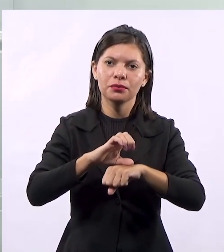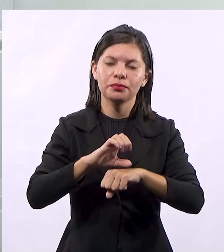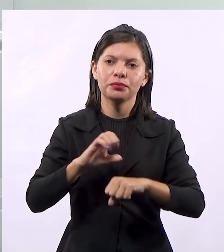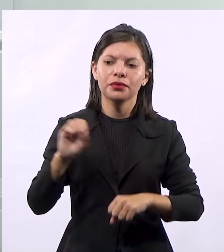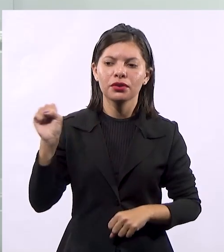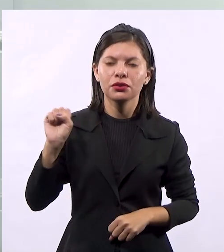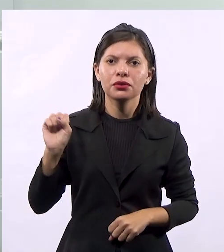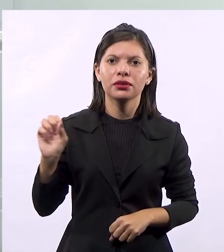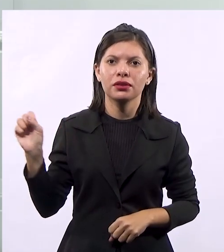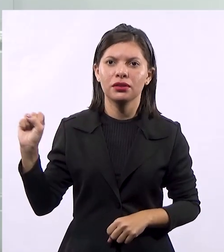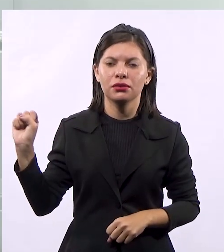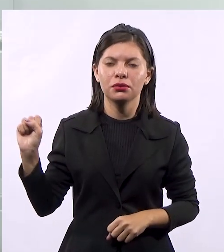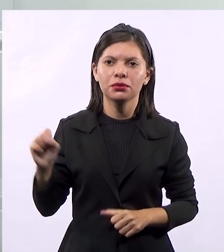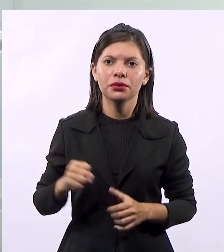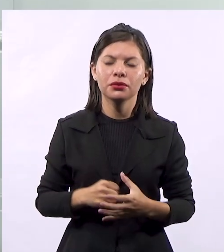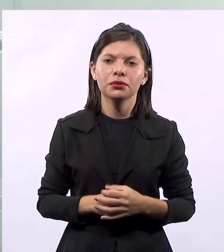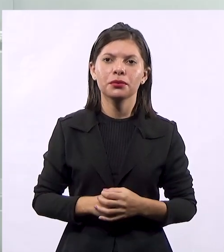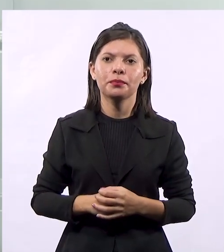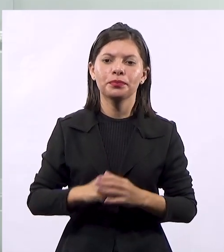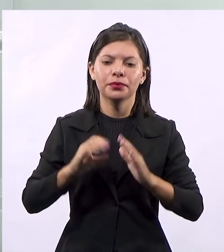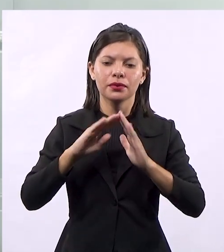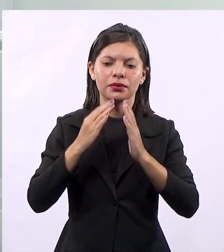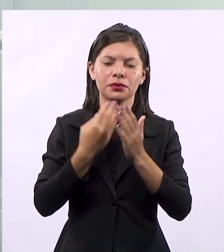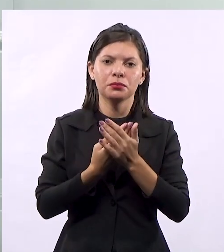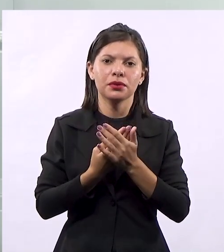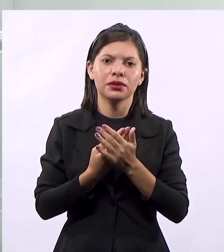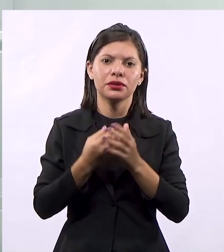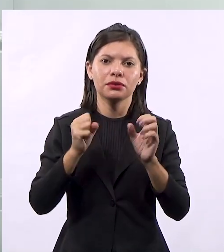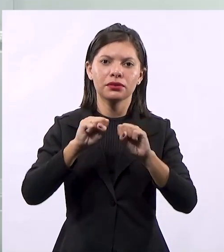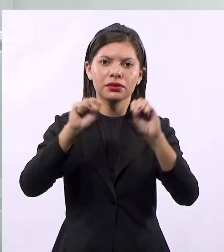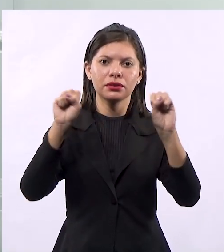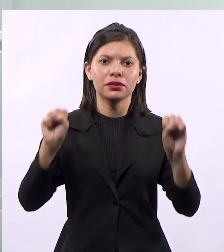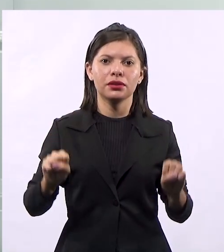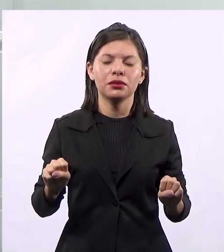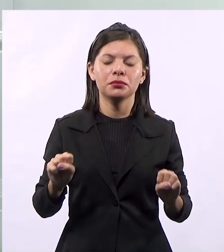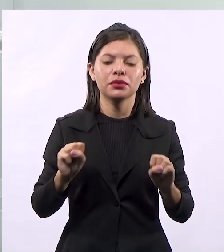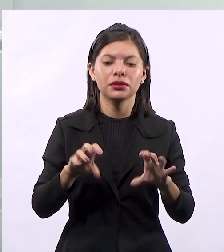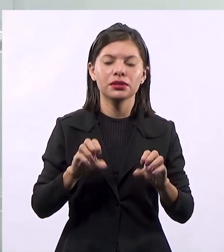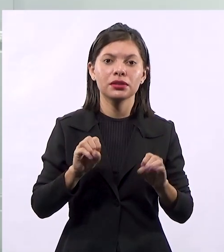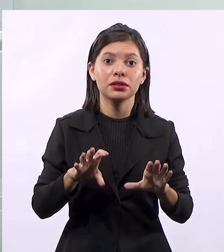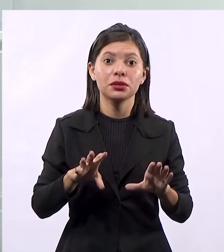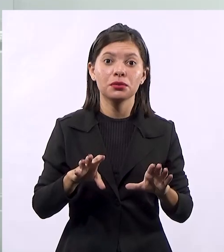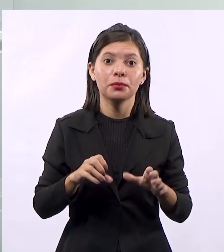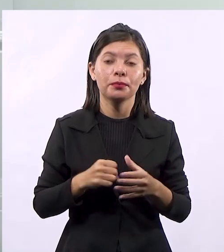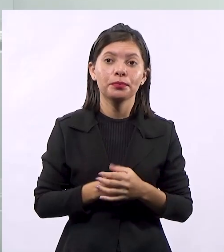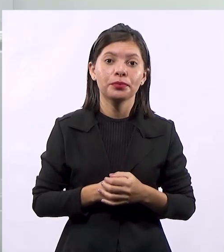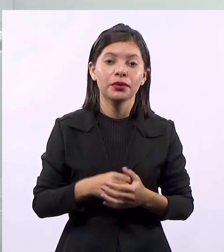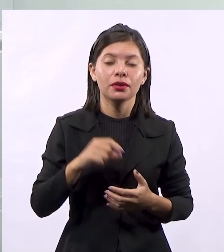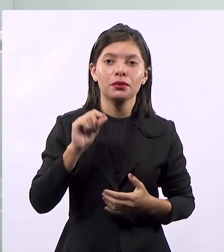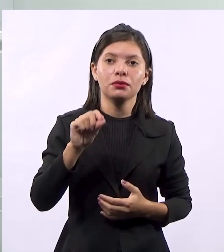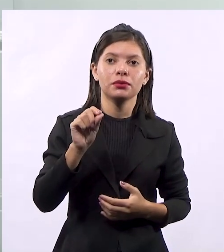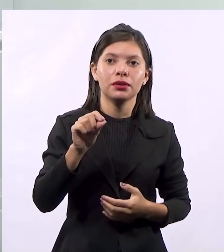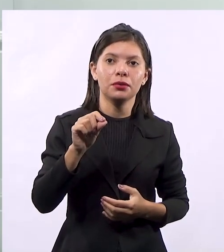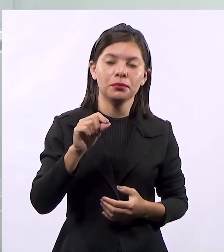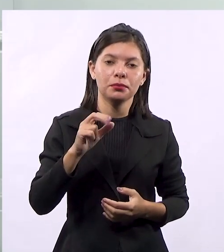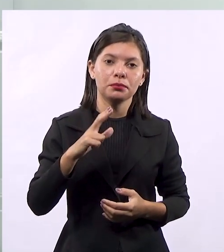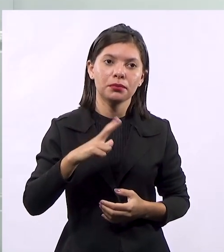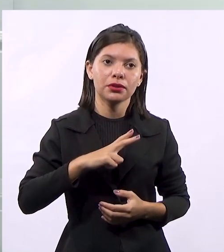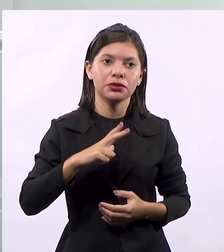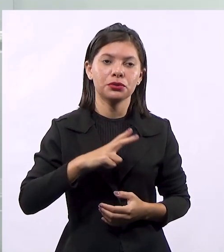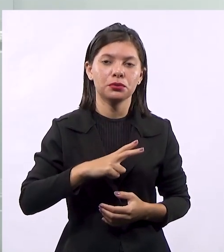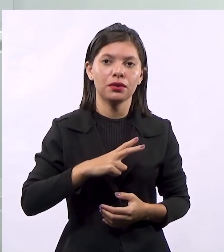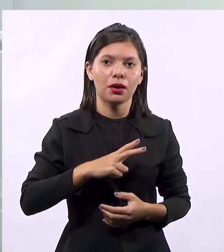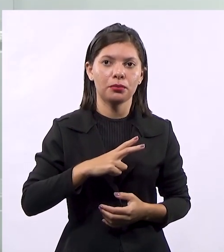várias leis de diretrizes e base, mas antes da Constituição de 88, a grande parte